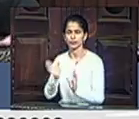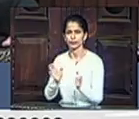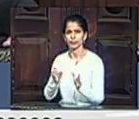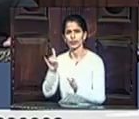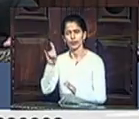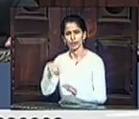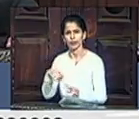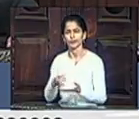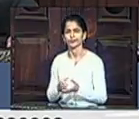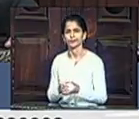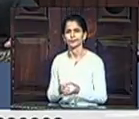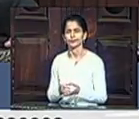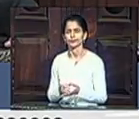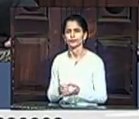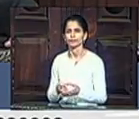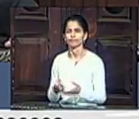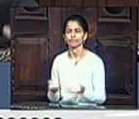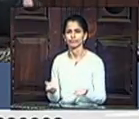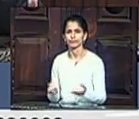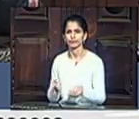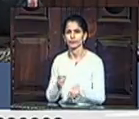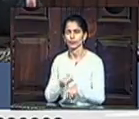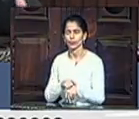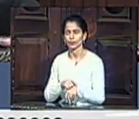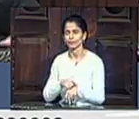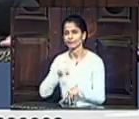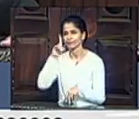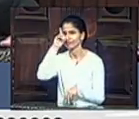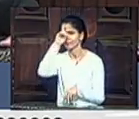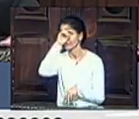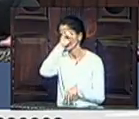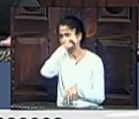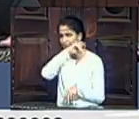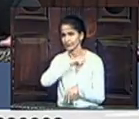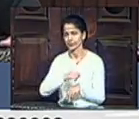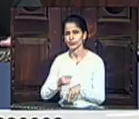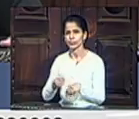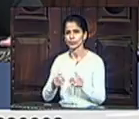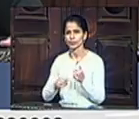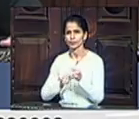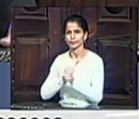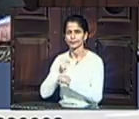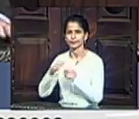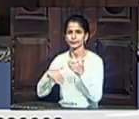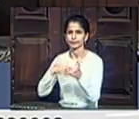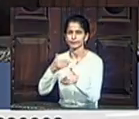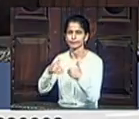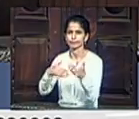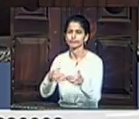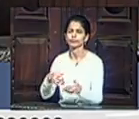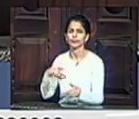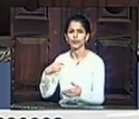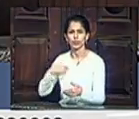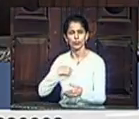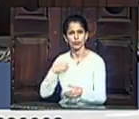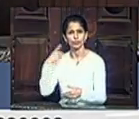é o momento mais delicado que eu, ao longo da minha vida